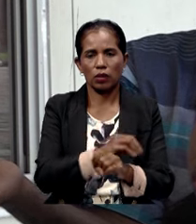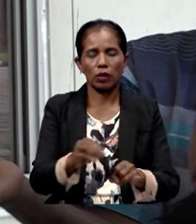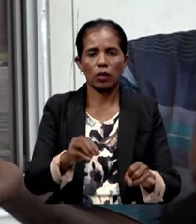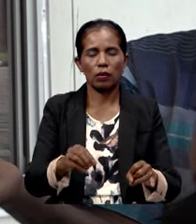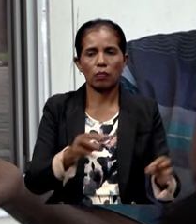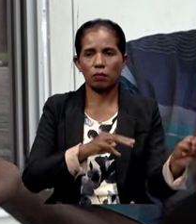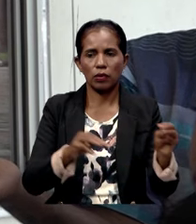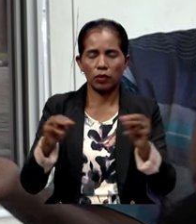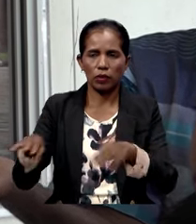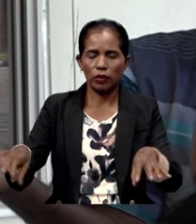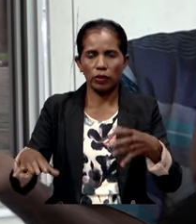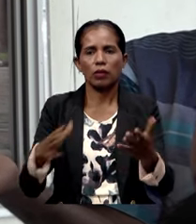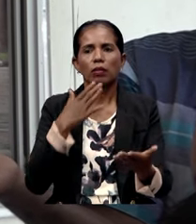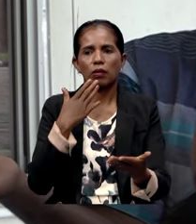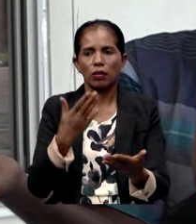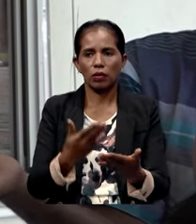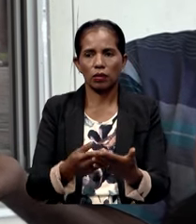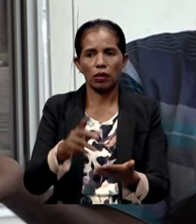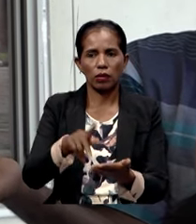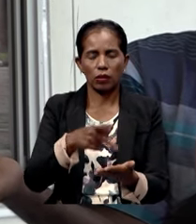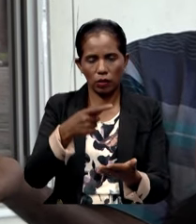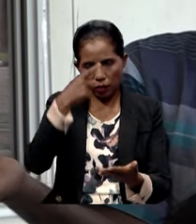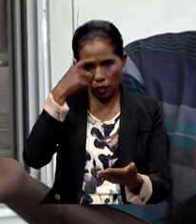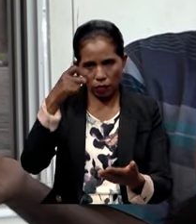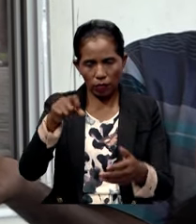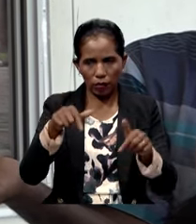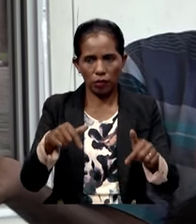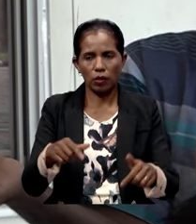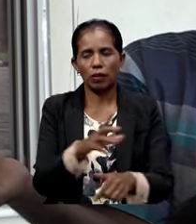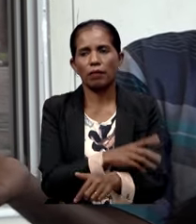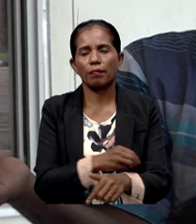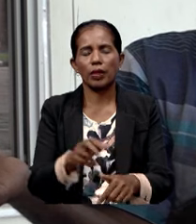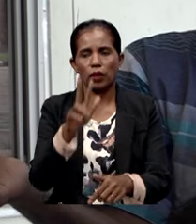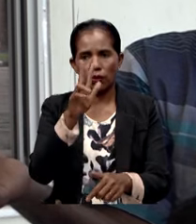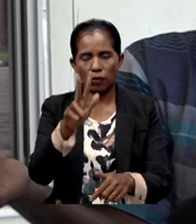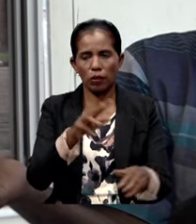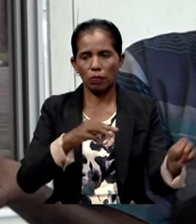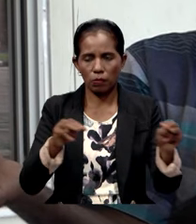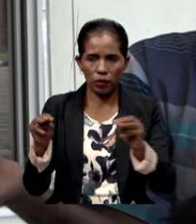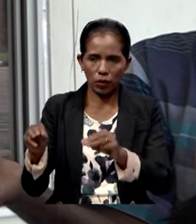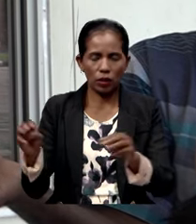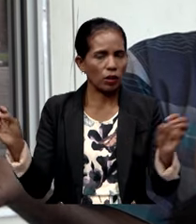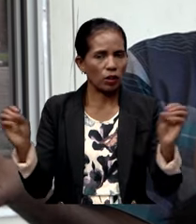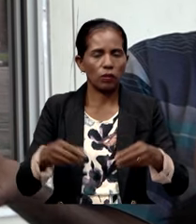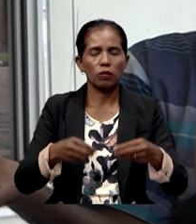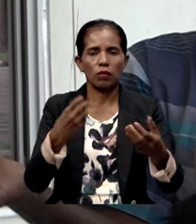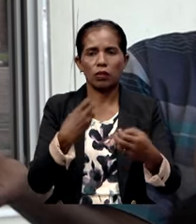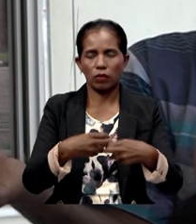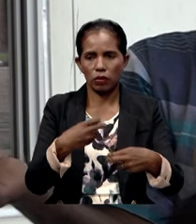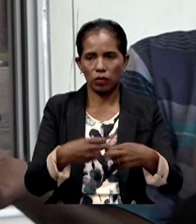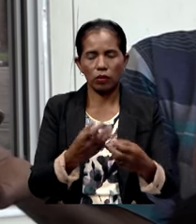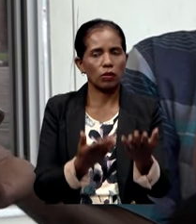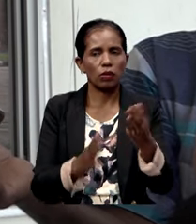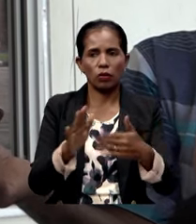husi bens de serviço ba salário vencimento tamba ne, maka ia rubrica tolu ne, ia mudança, mas bem, lá ia foi impacto ba teto